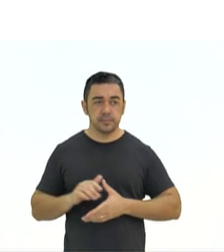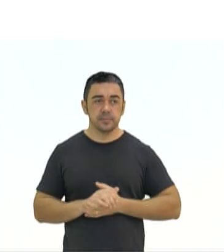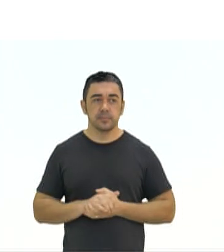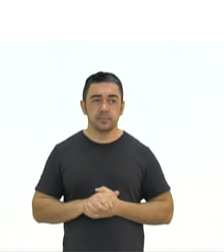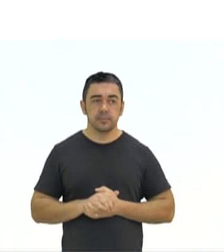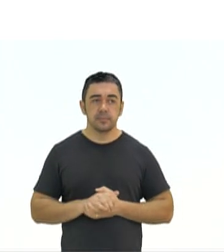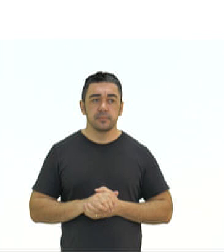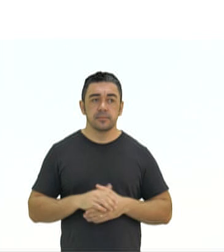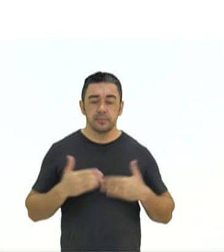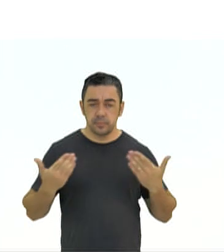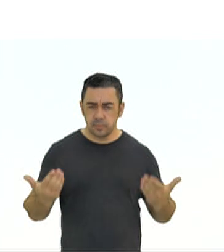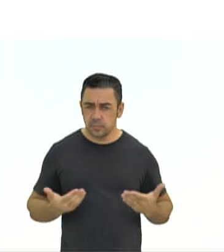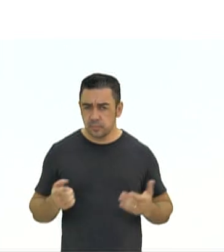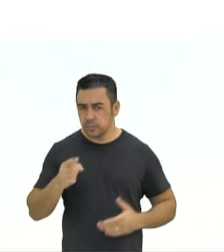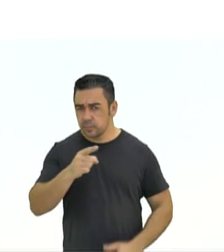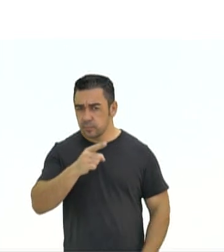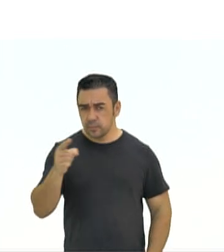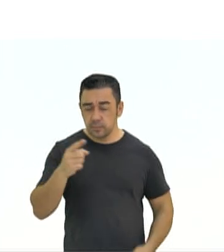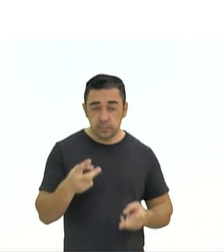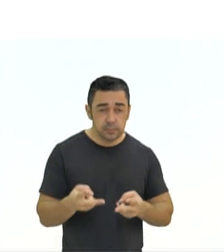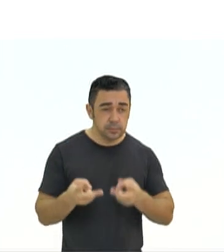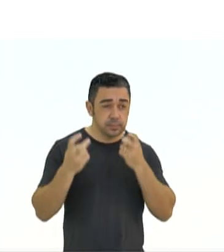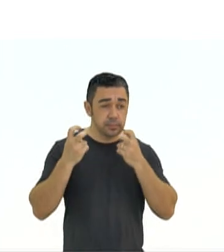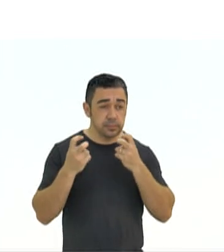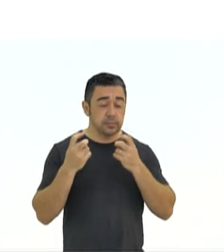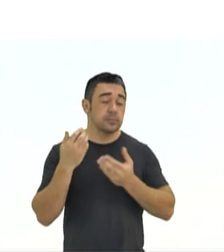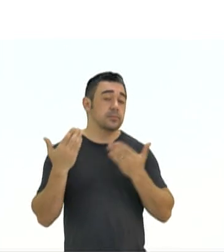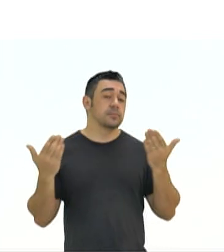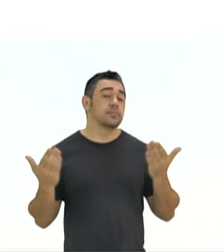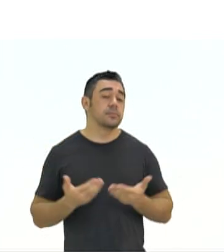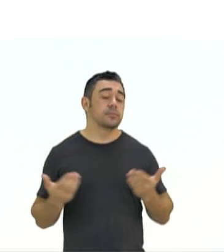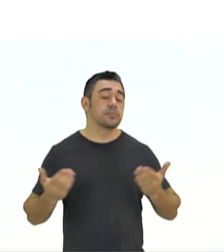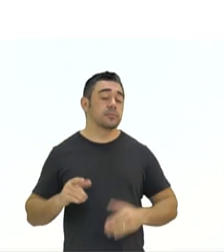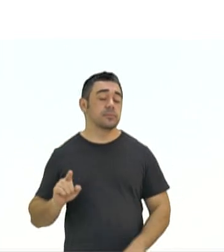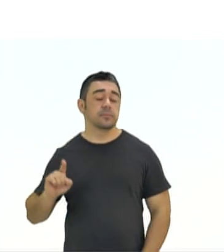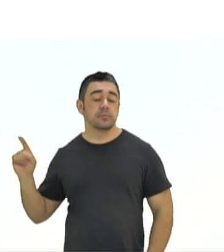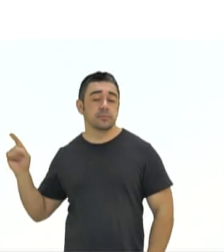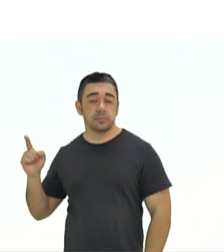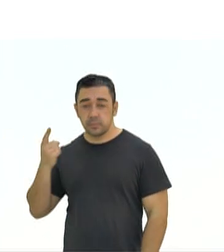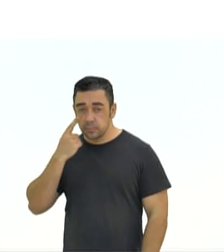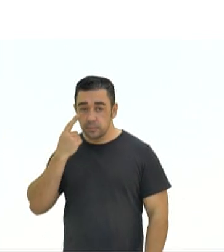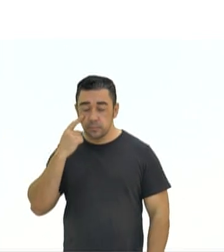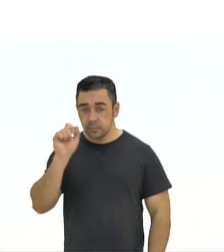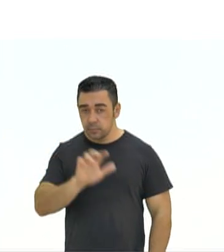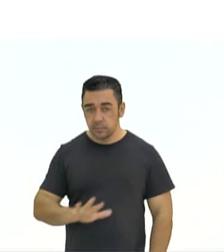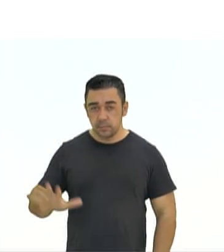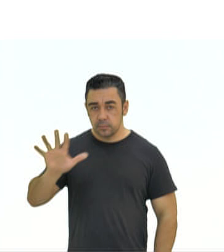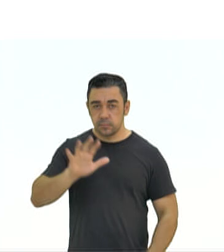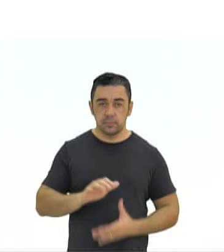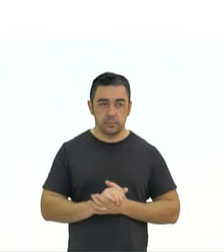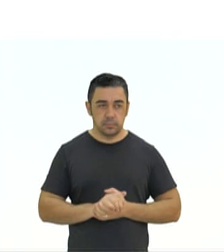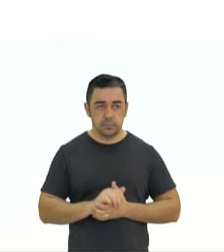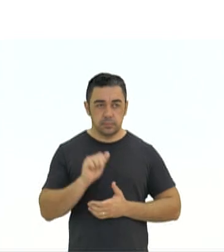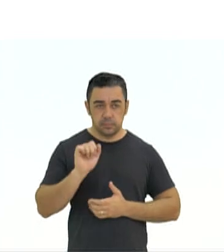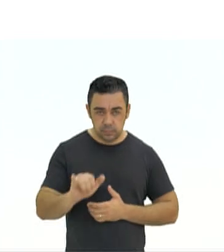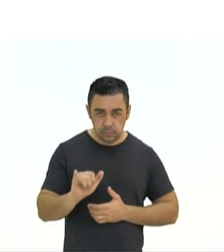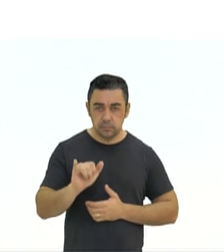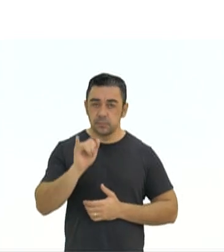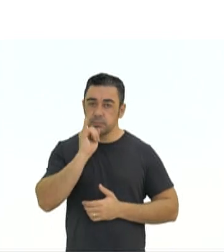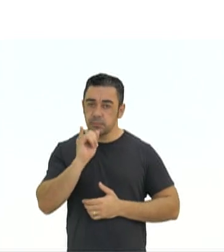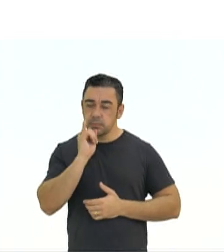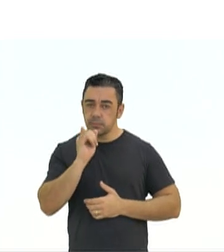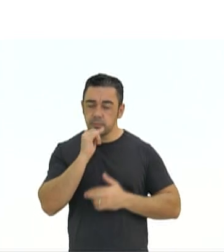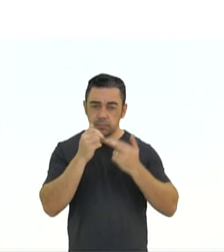reciclado. E o que vocês deverão observar com a visualização da imagem? Se a geração de